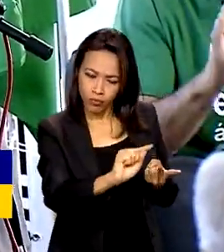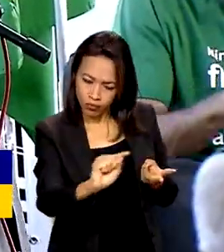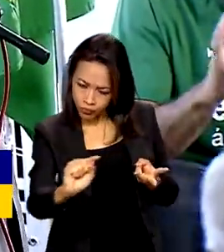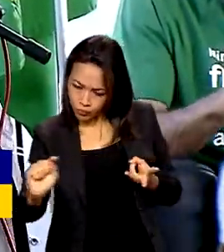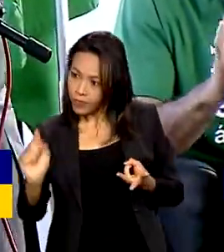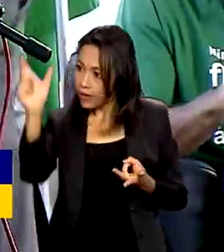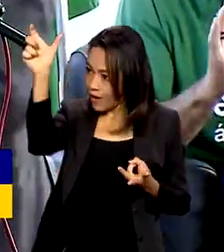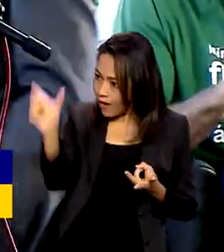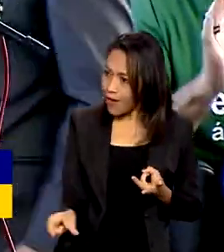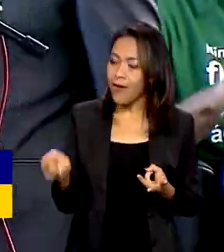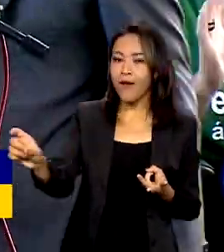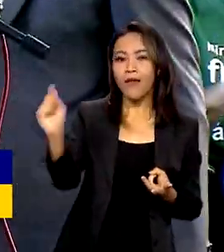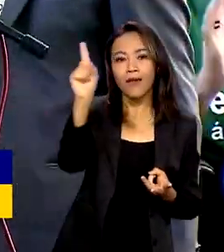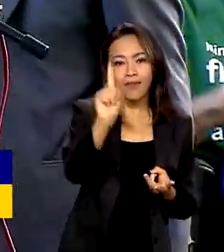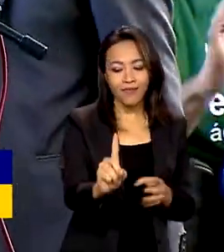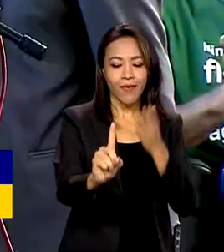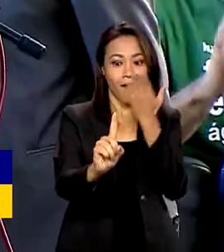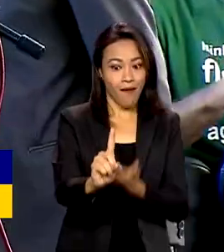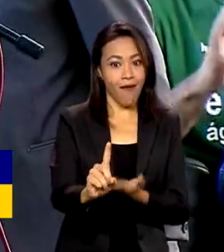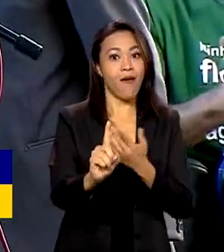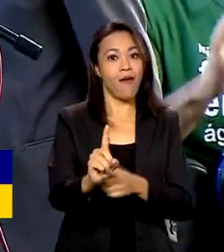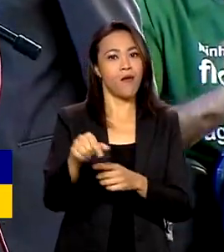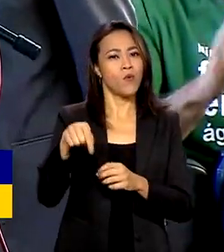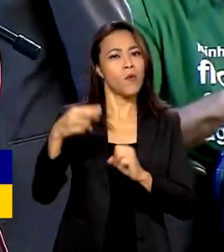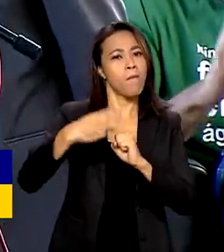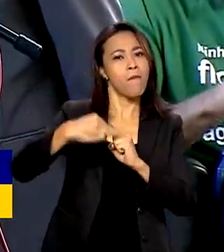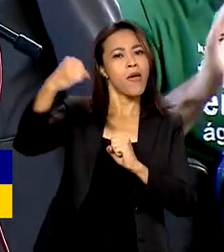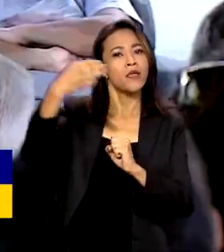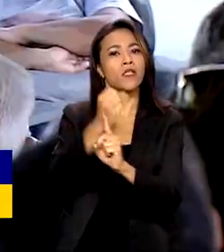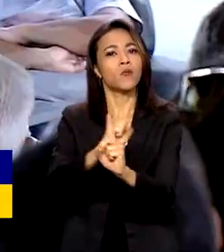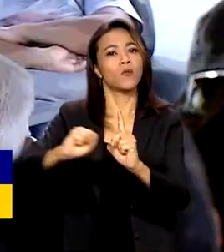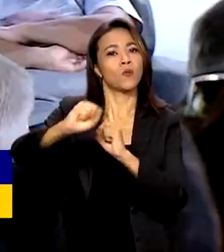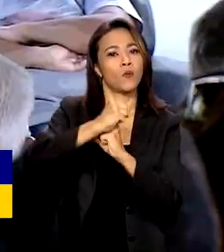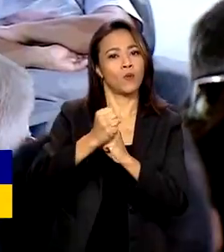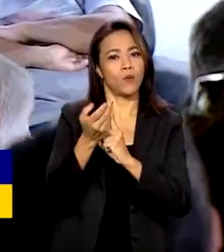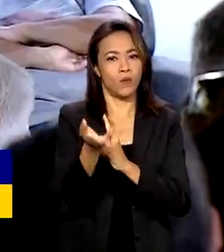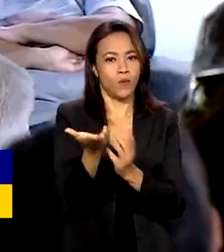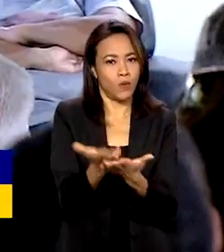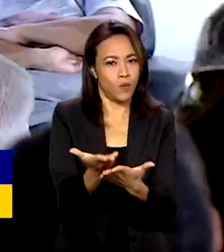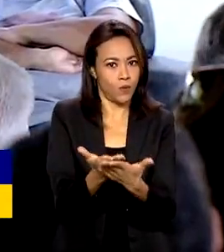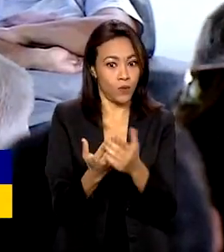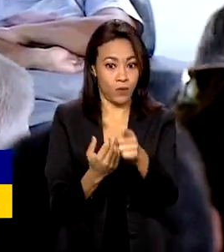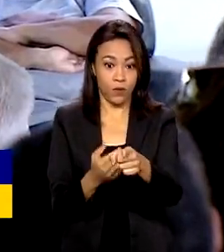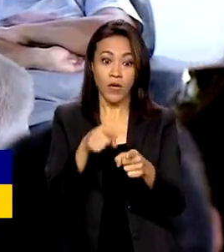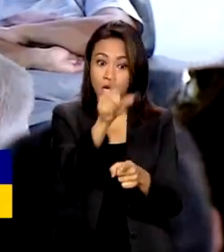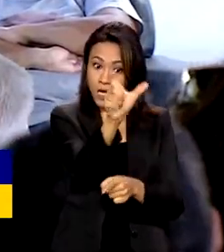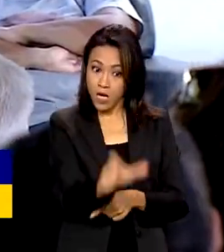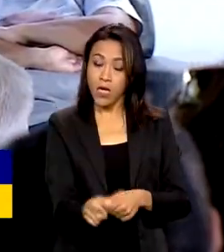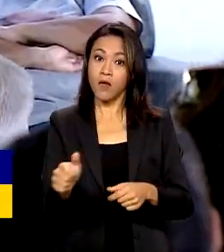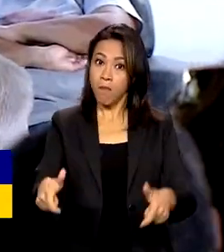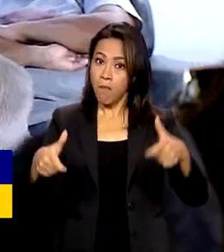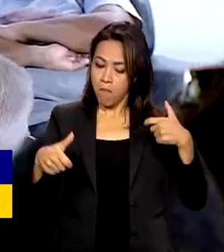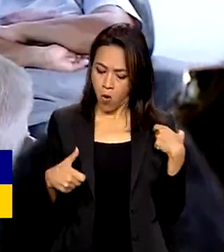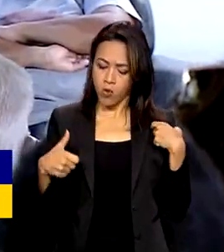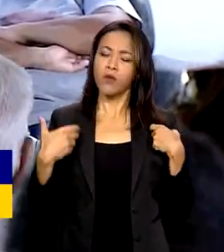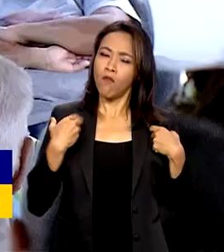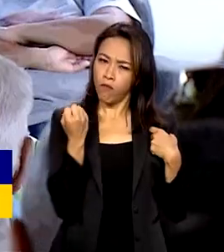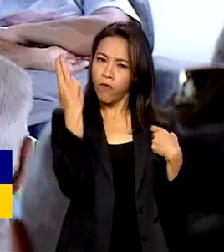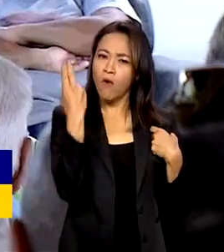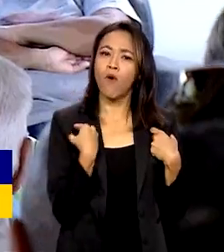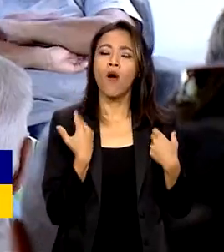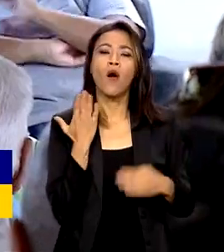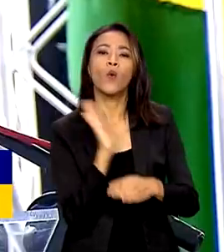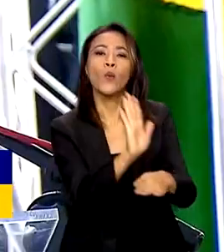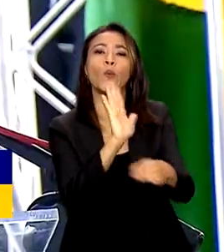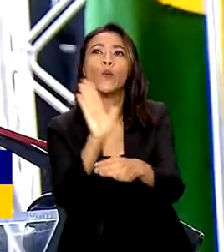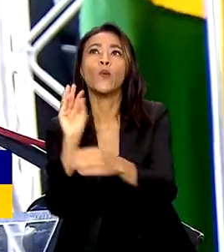Pires é analista ambiental e mestre em sociologia ao tomar posse Mauro disse que vai cuidar das unidades de